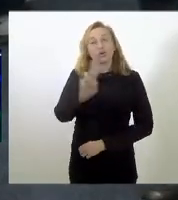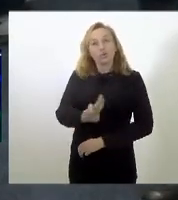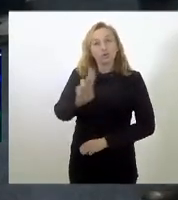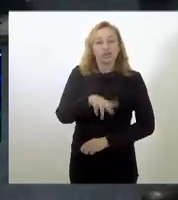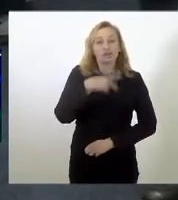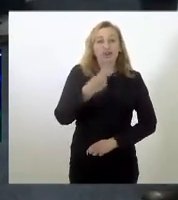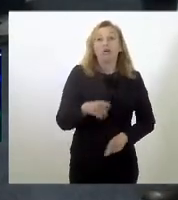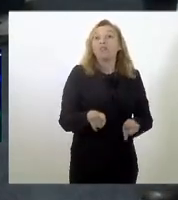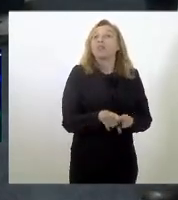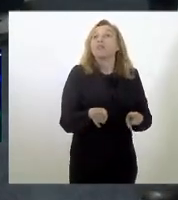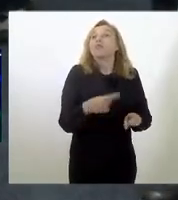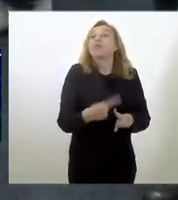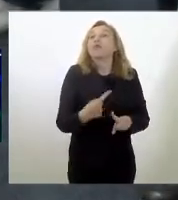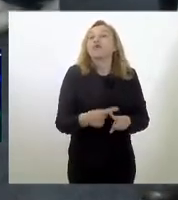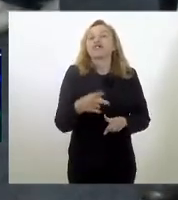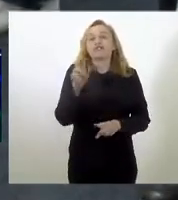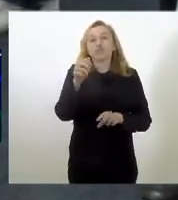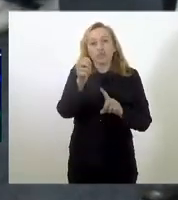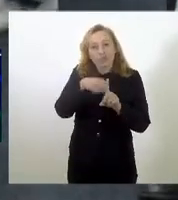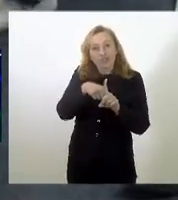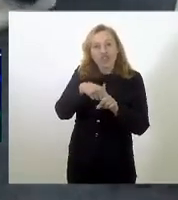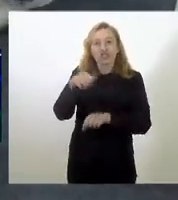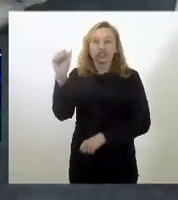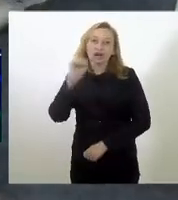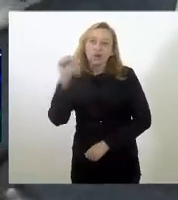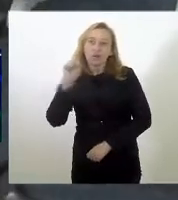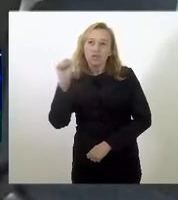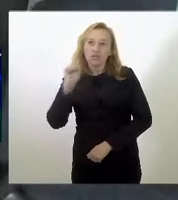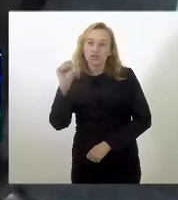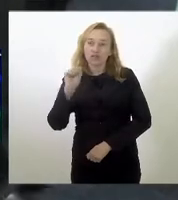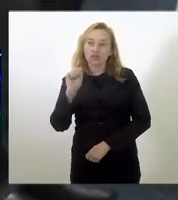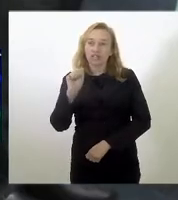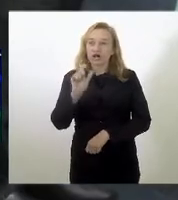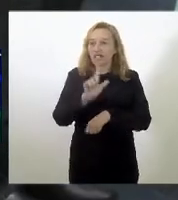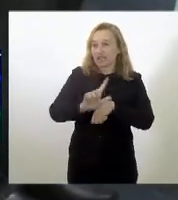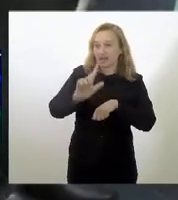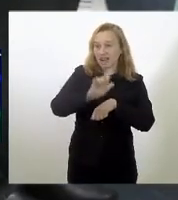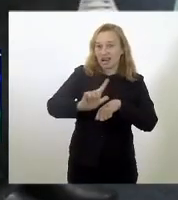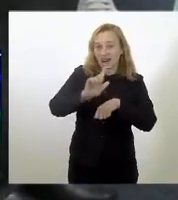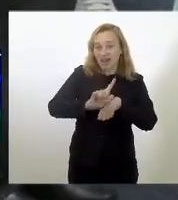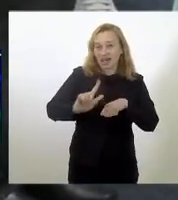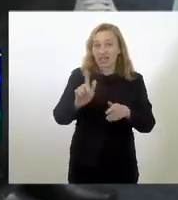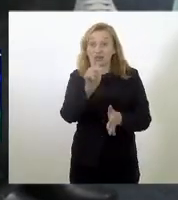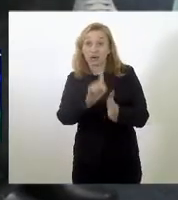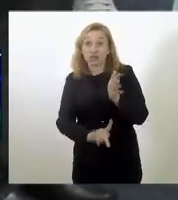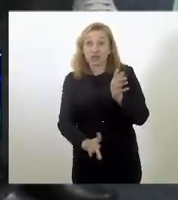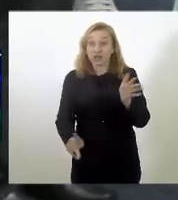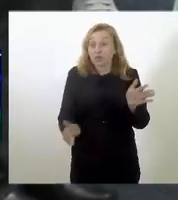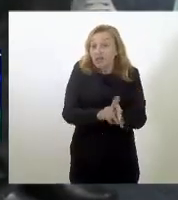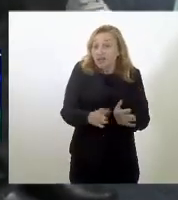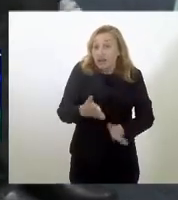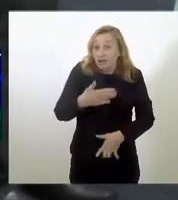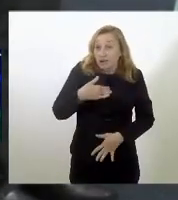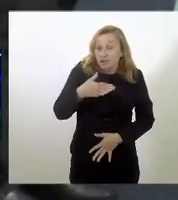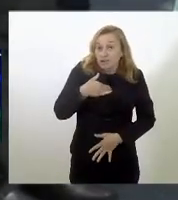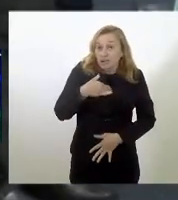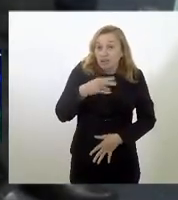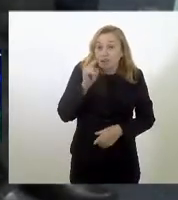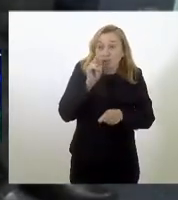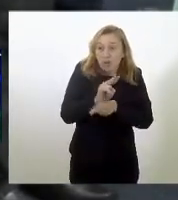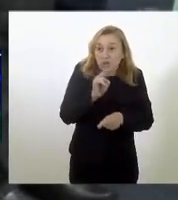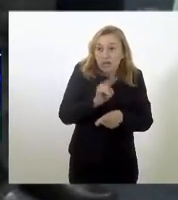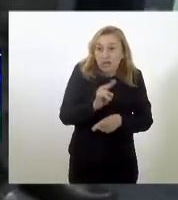palavra porque estamos no mês Agosto Lilás. E esse projeto é de minha autoria, que fala sobre a prevenção